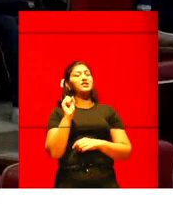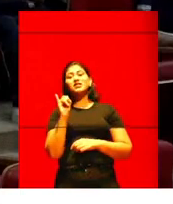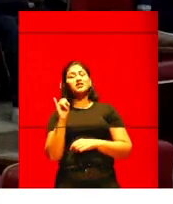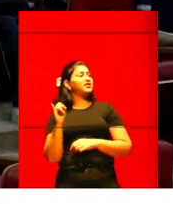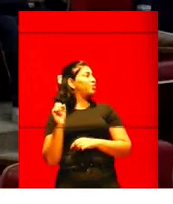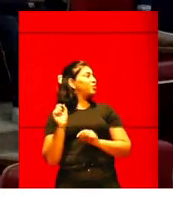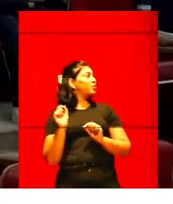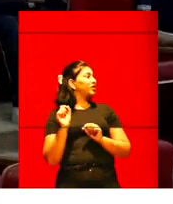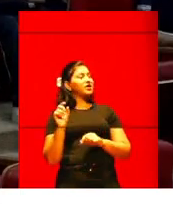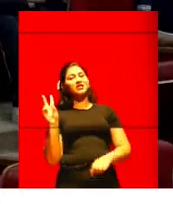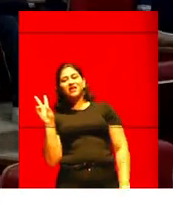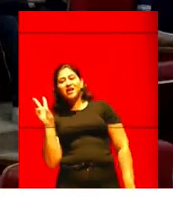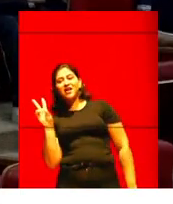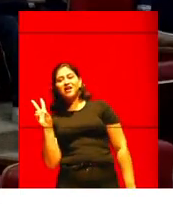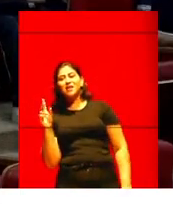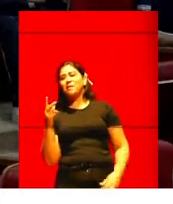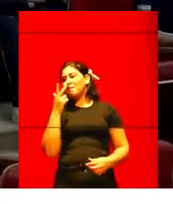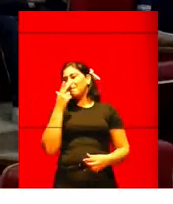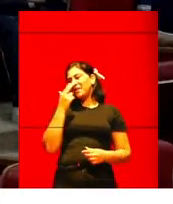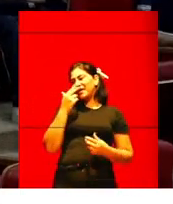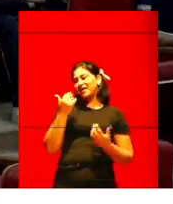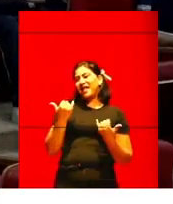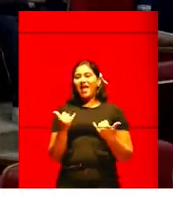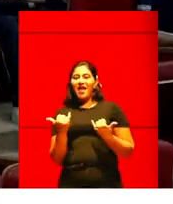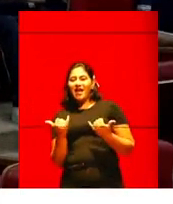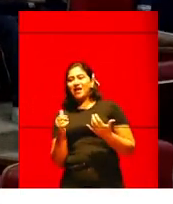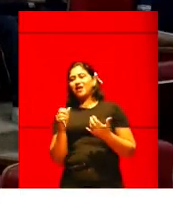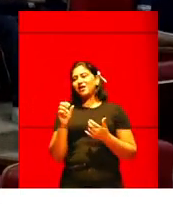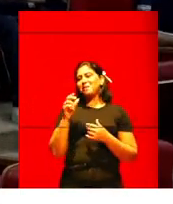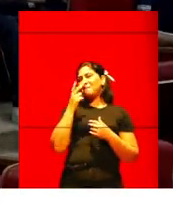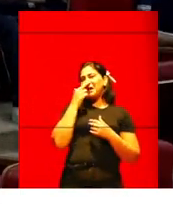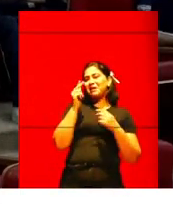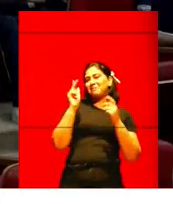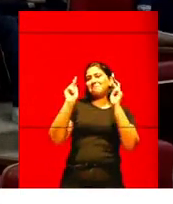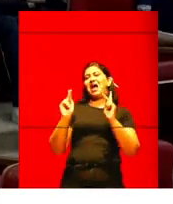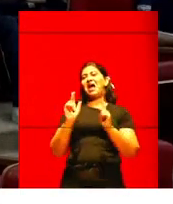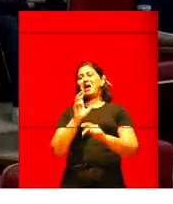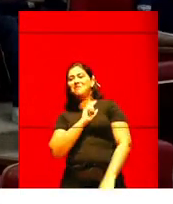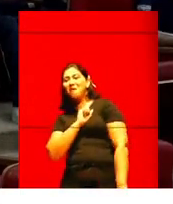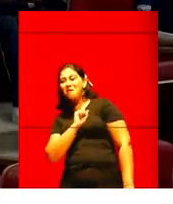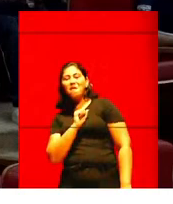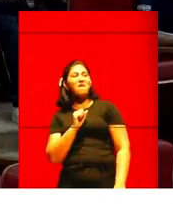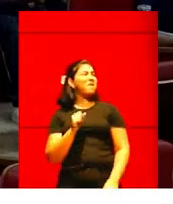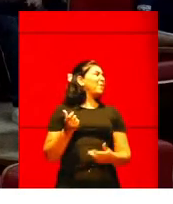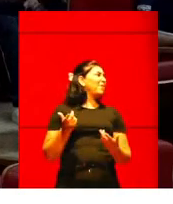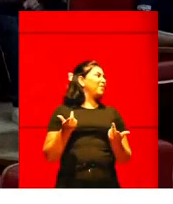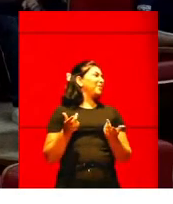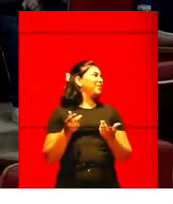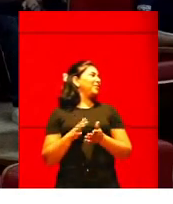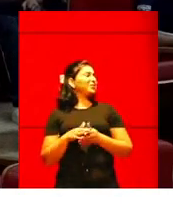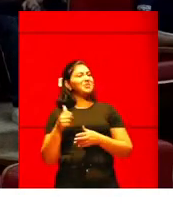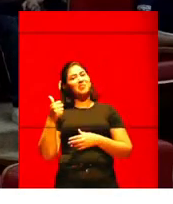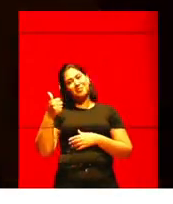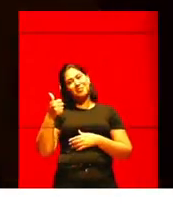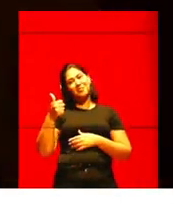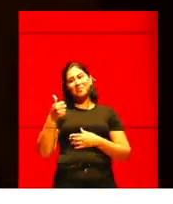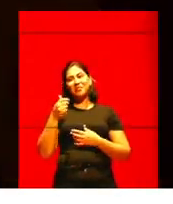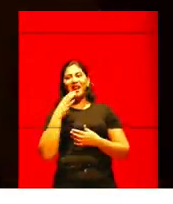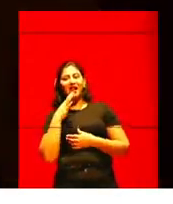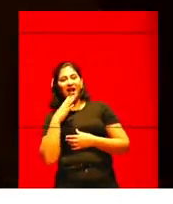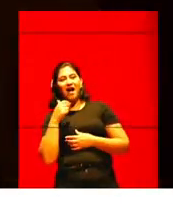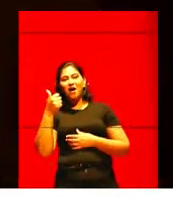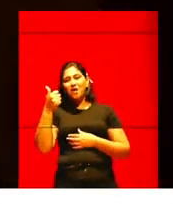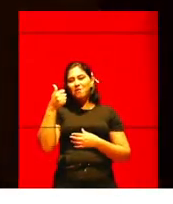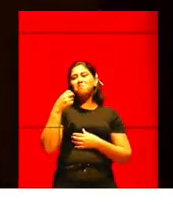Aí, ó. Salve. Na minha época, paz e amor. Se eu faço assim... Pensa besteira. O que é isso